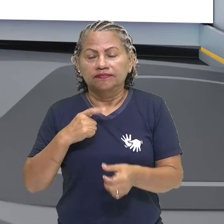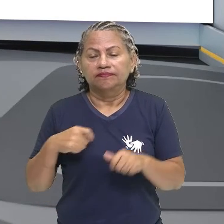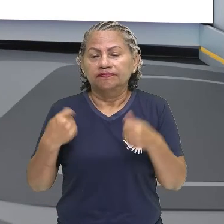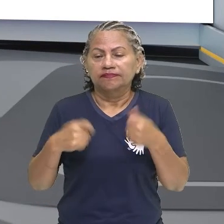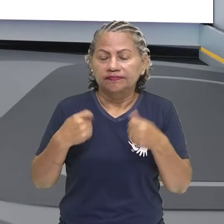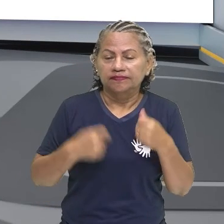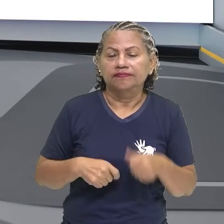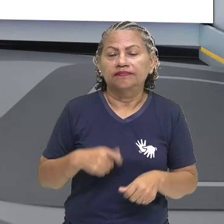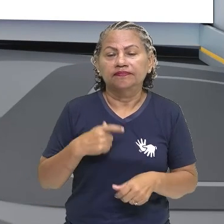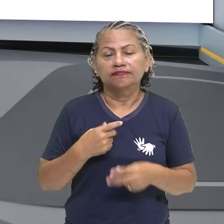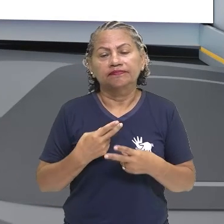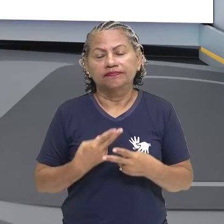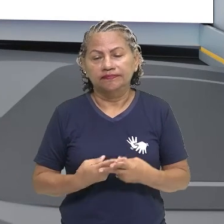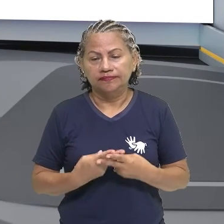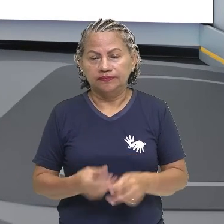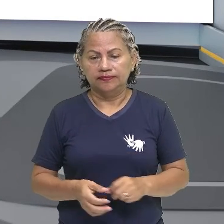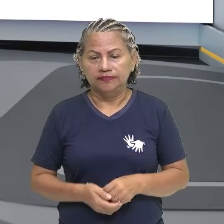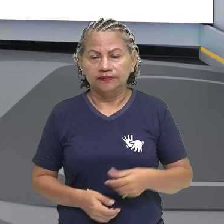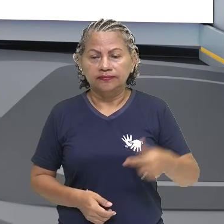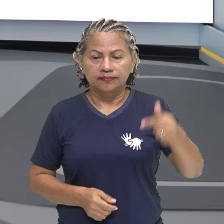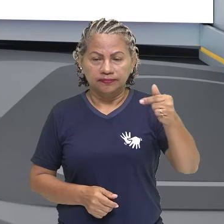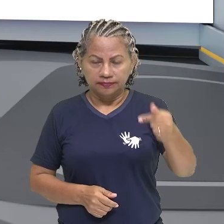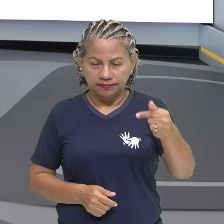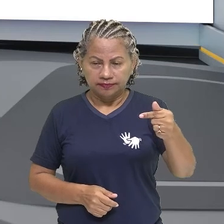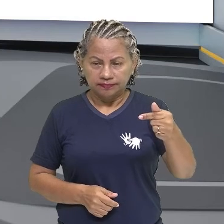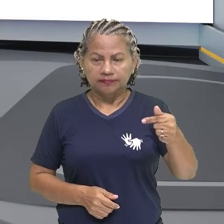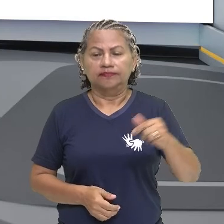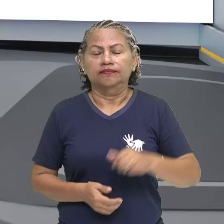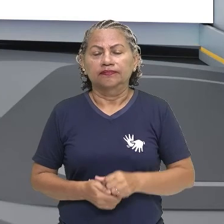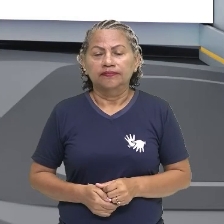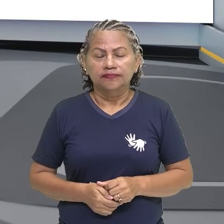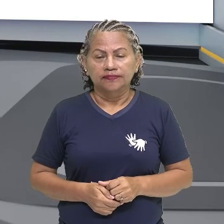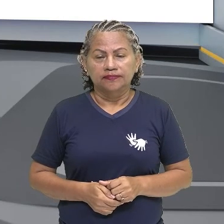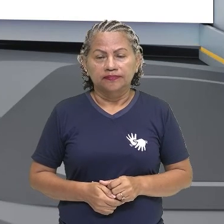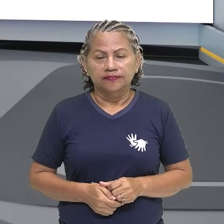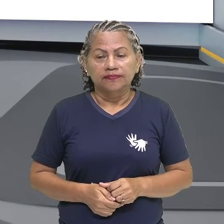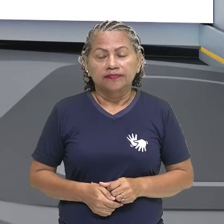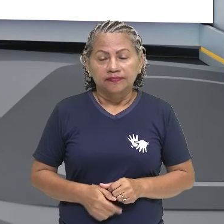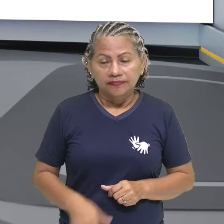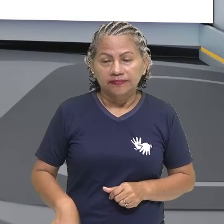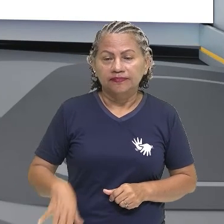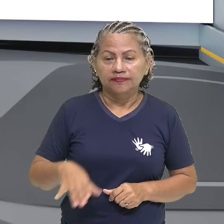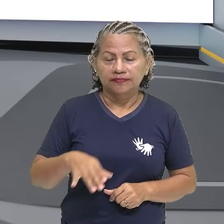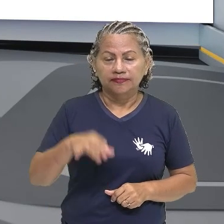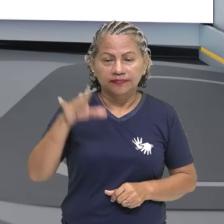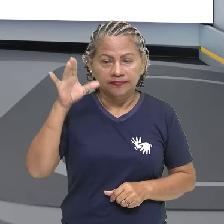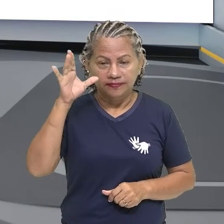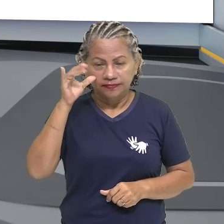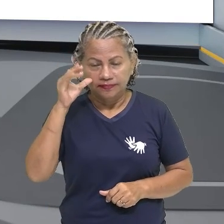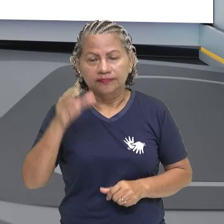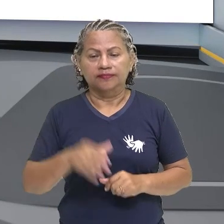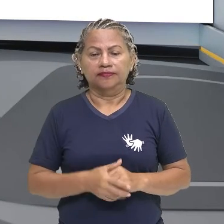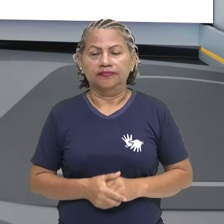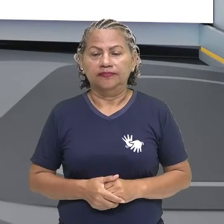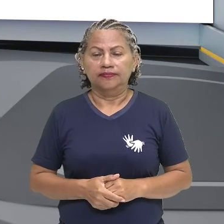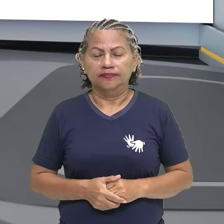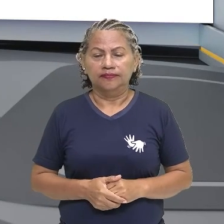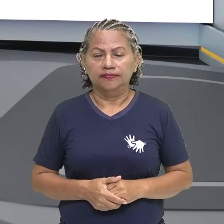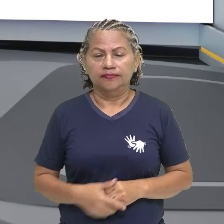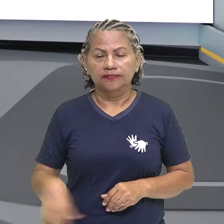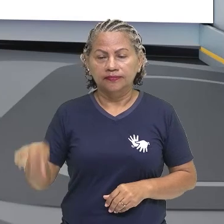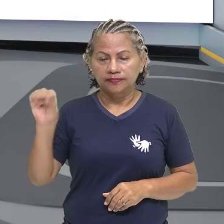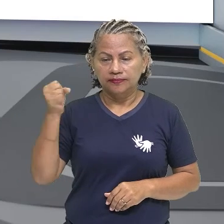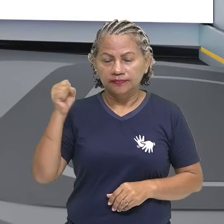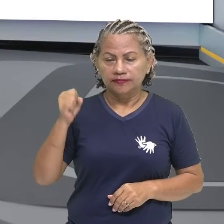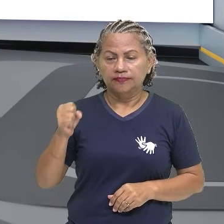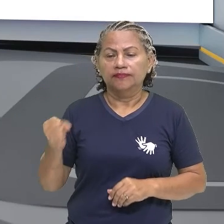impaciência. 7. Imprevisibilidade e curiosidade. 8. Prevenção